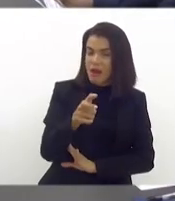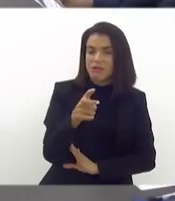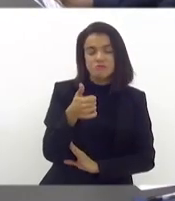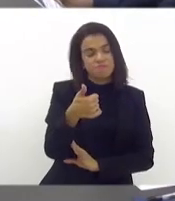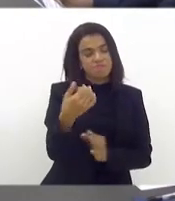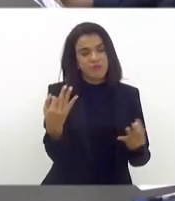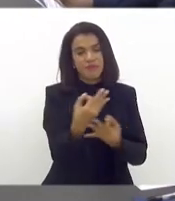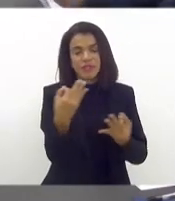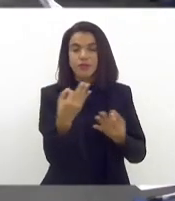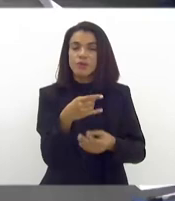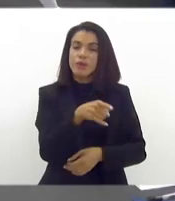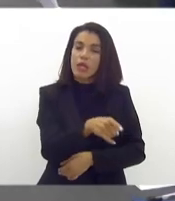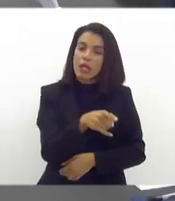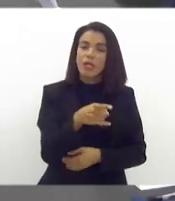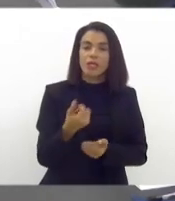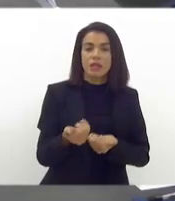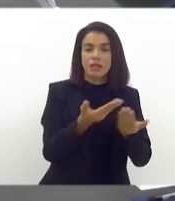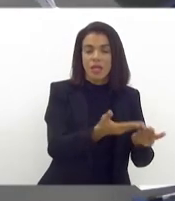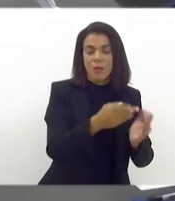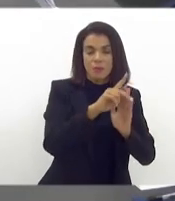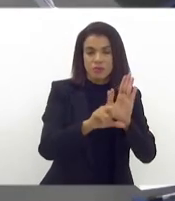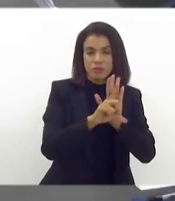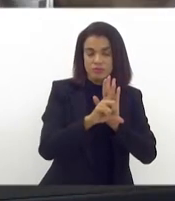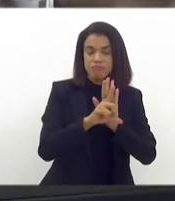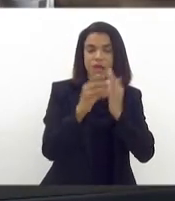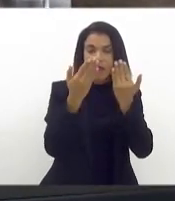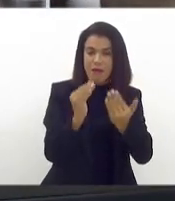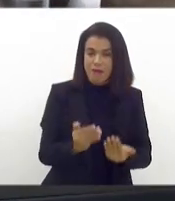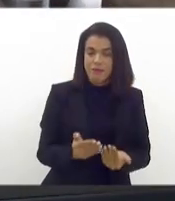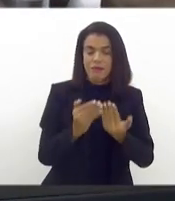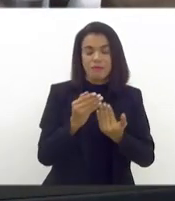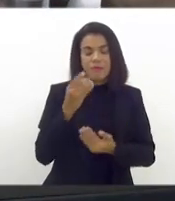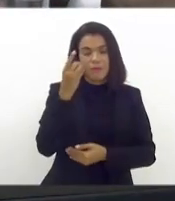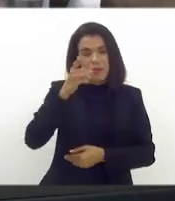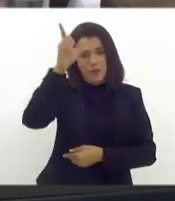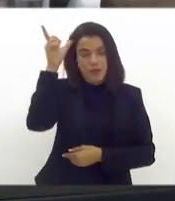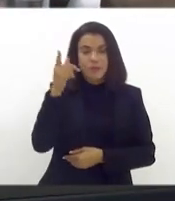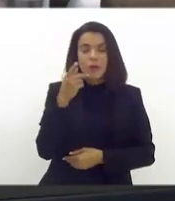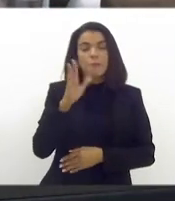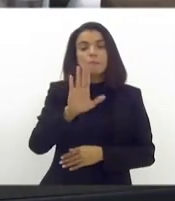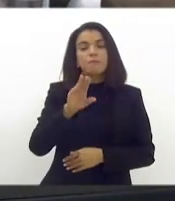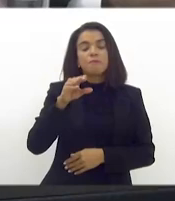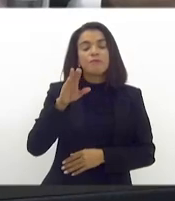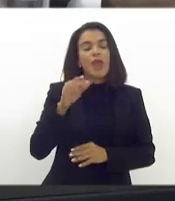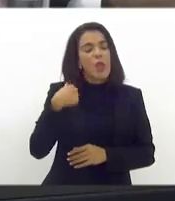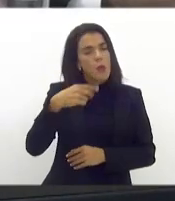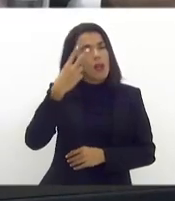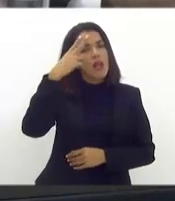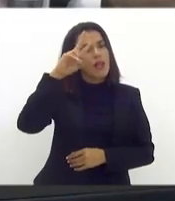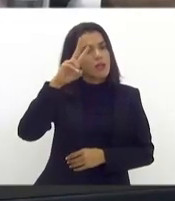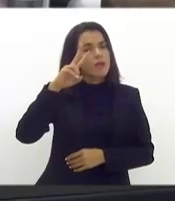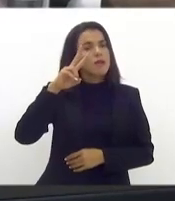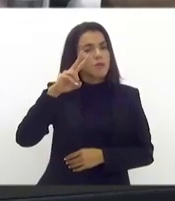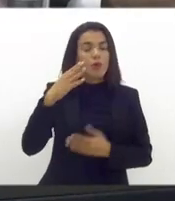Perfeito. Projeto com vista para o deputado Luiz Paulo. Presidente, agora uma questão de ordem que me ocorreu aqui. Eu me lembro que